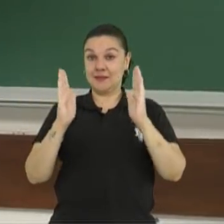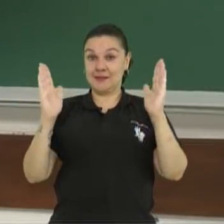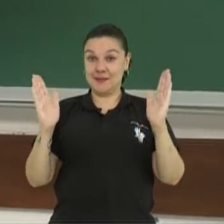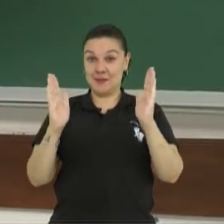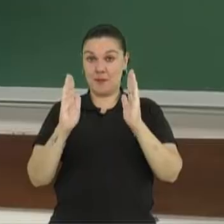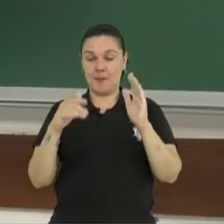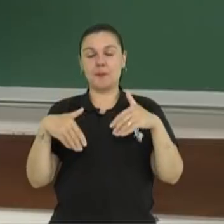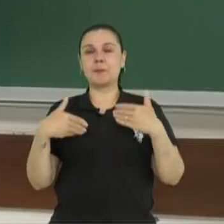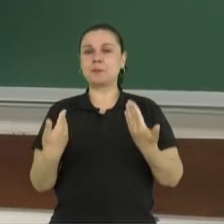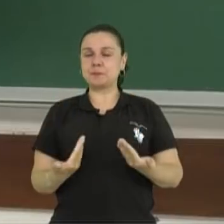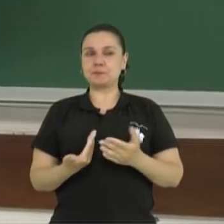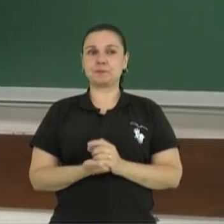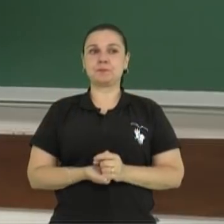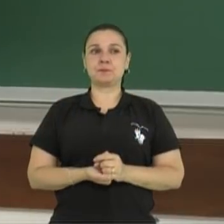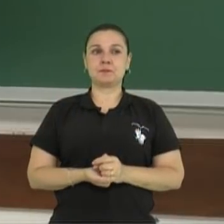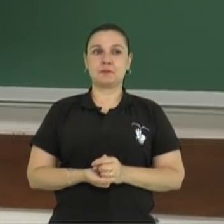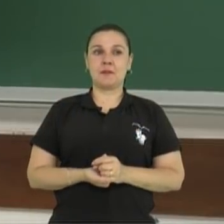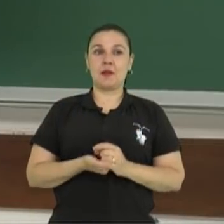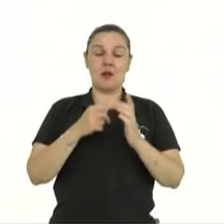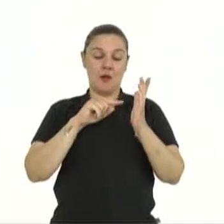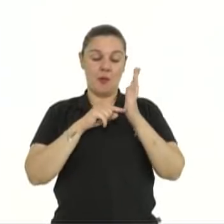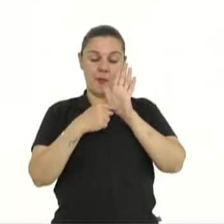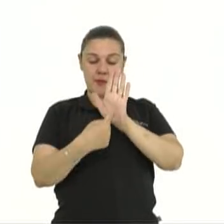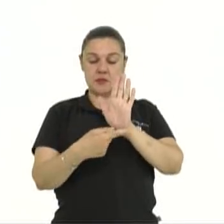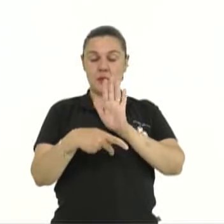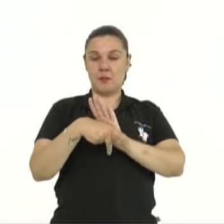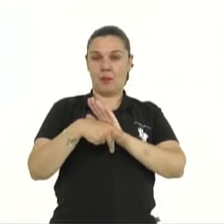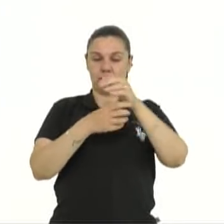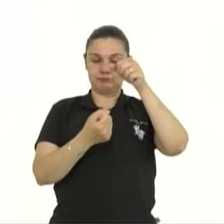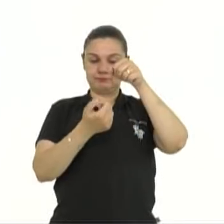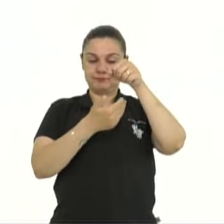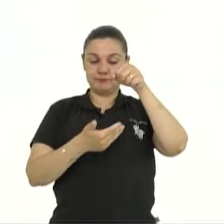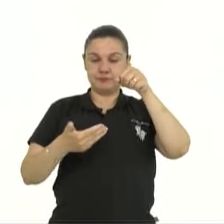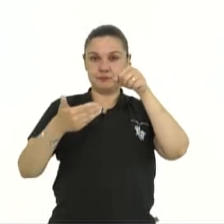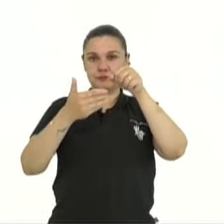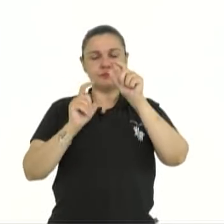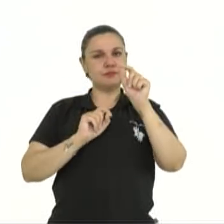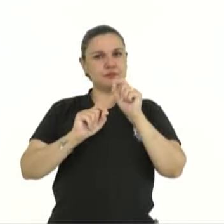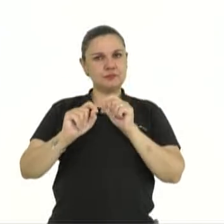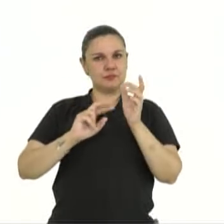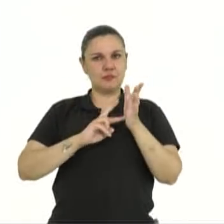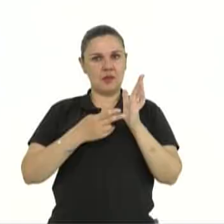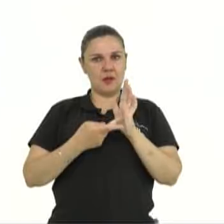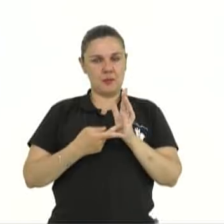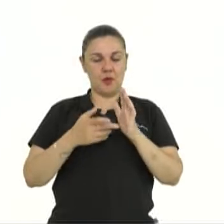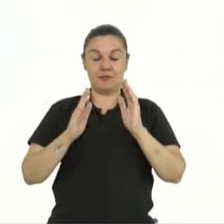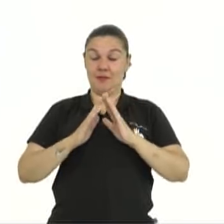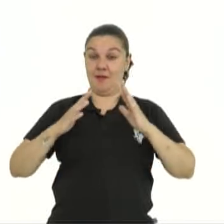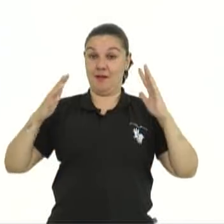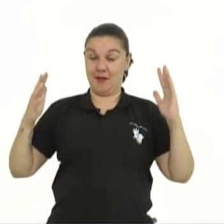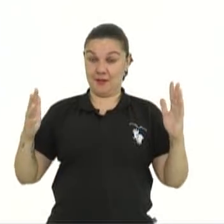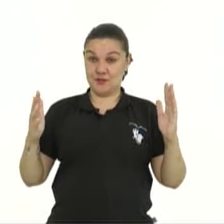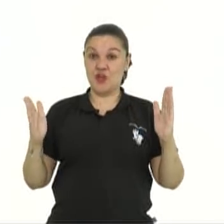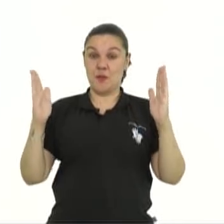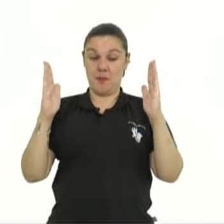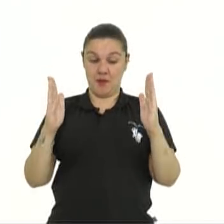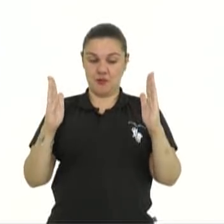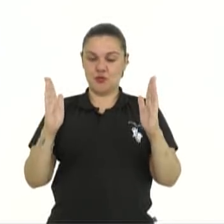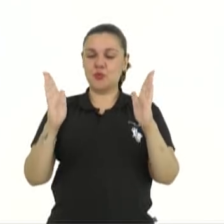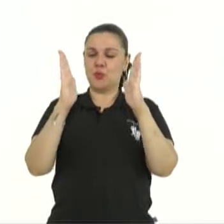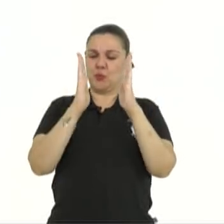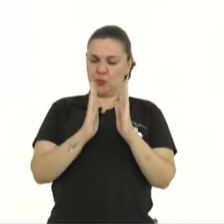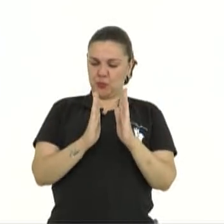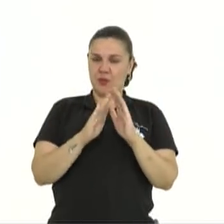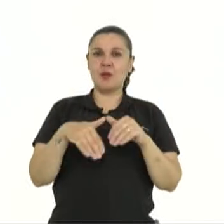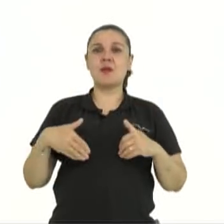escala cartográfica. Uma representação cartográfica, ela pode ser de escala grande, média ou